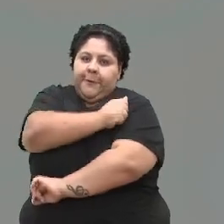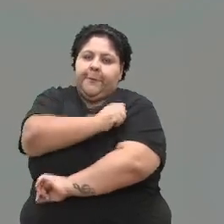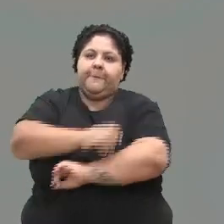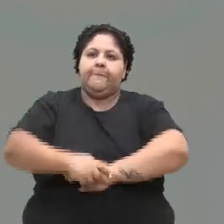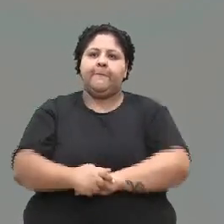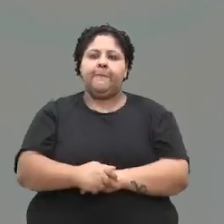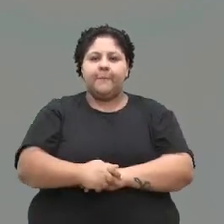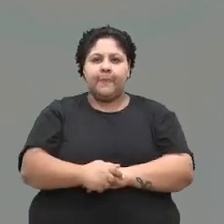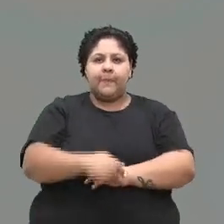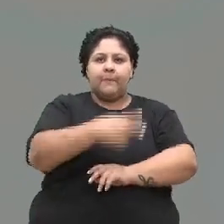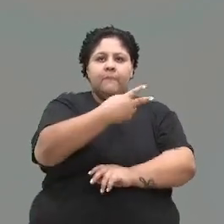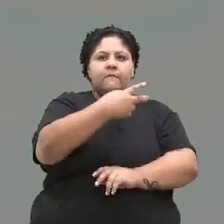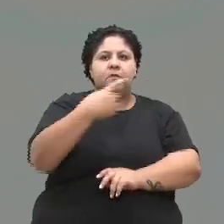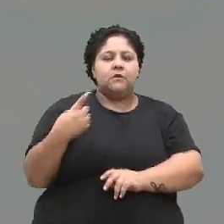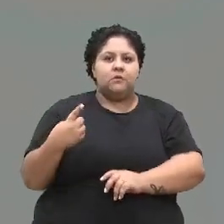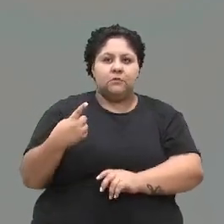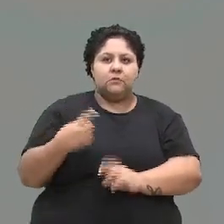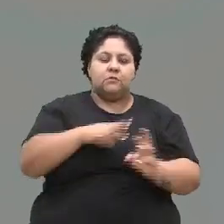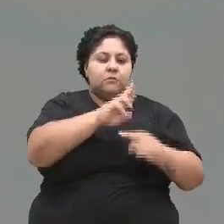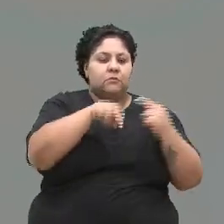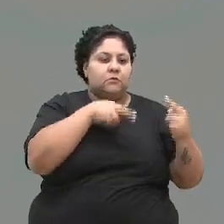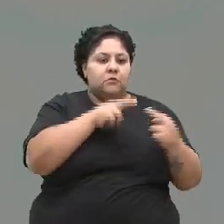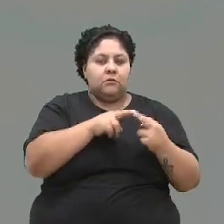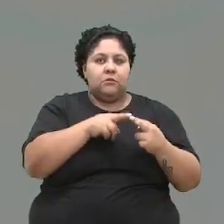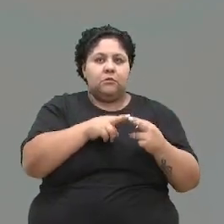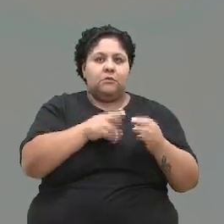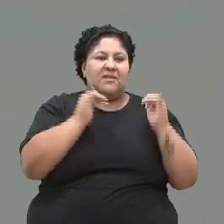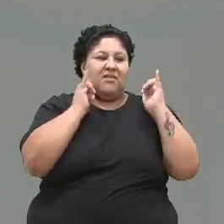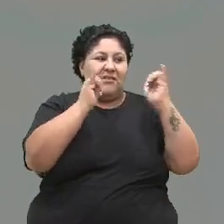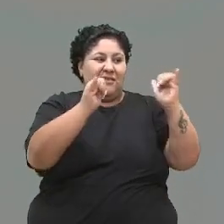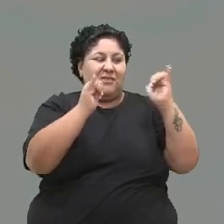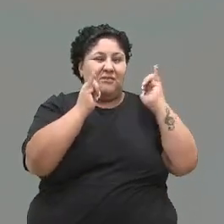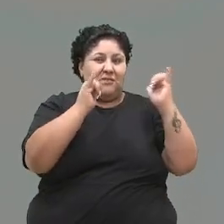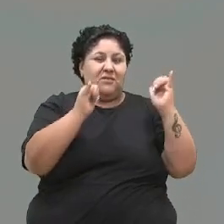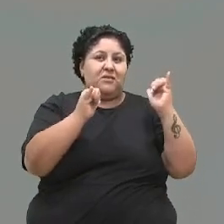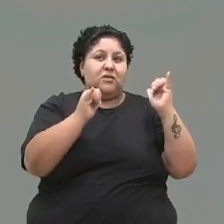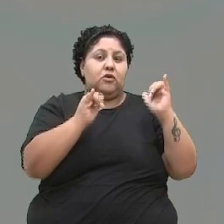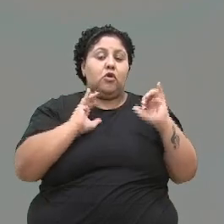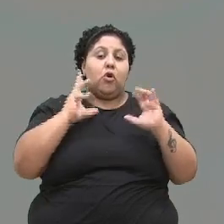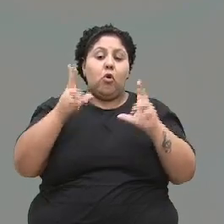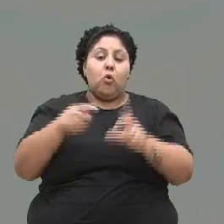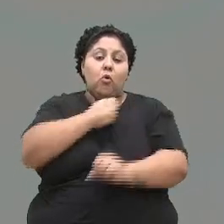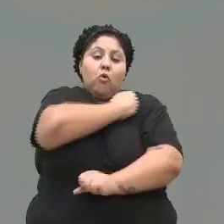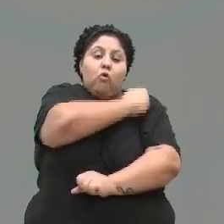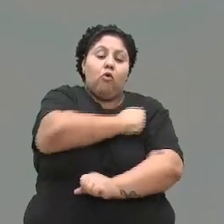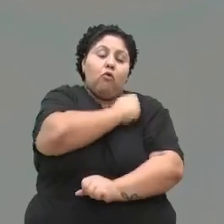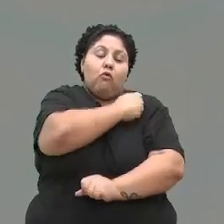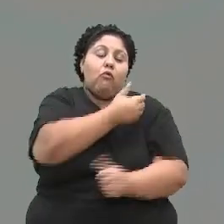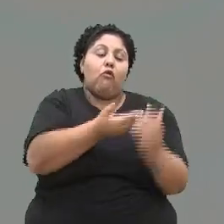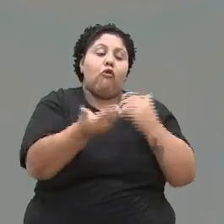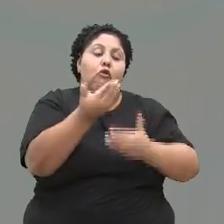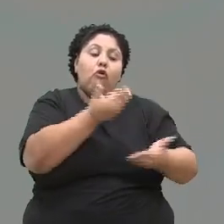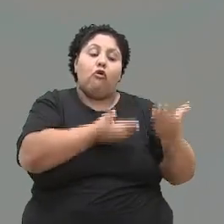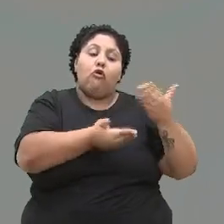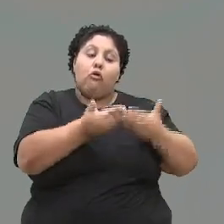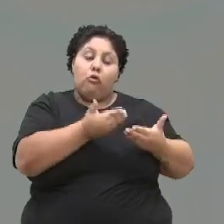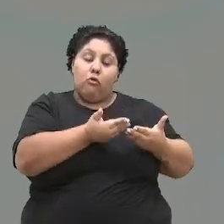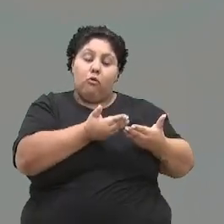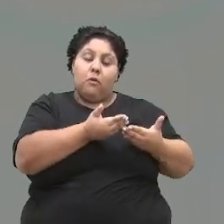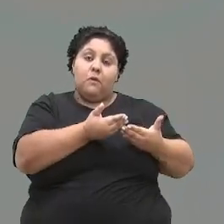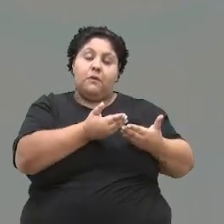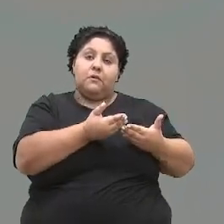atividades. 21. Em relação ao transporte escolar, quantos estudantes são atendidos por este